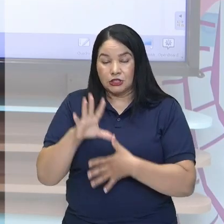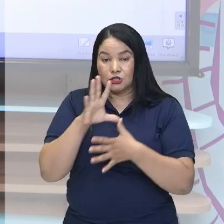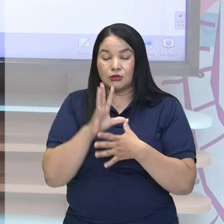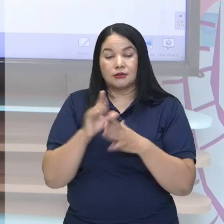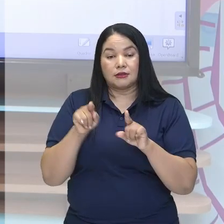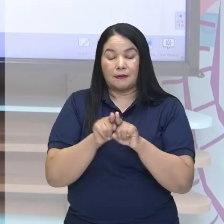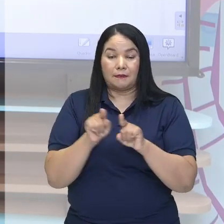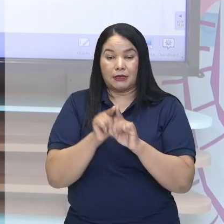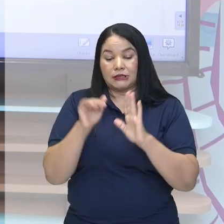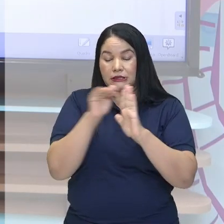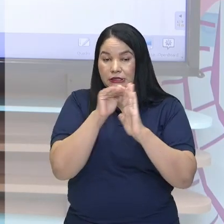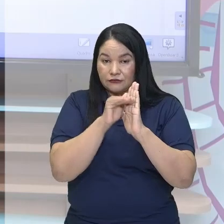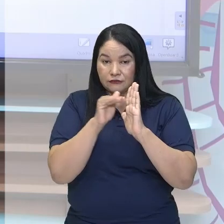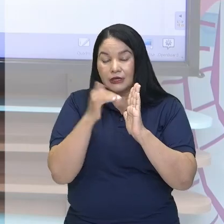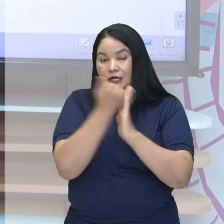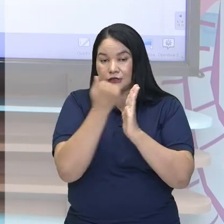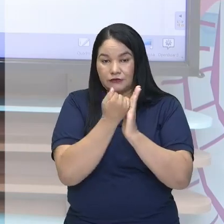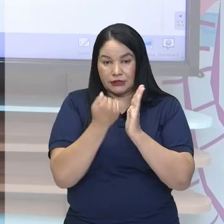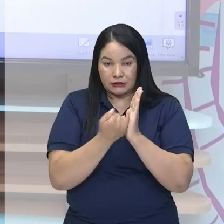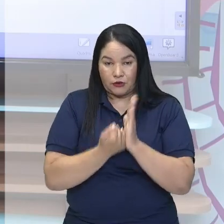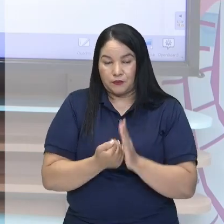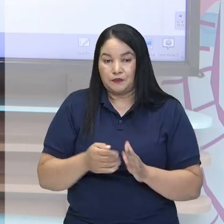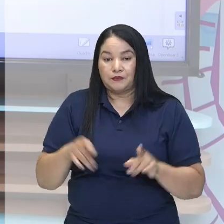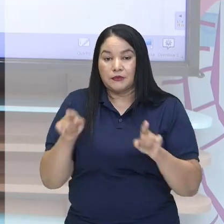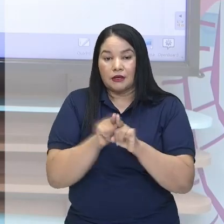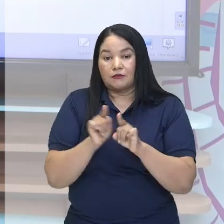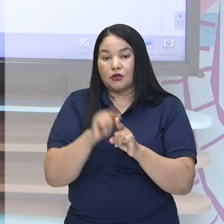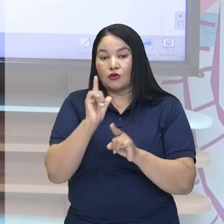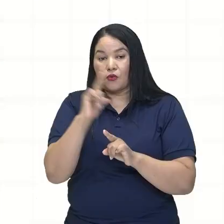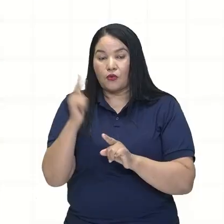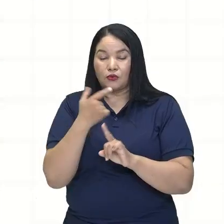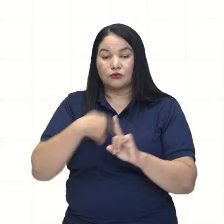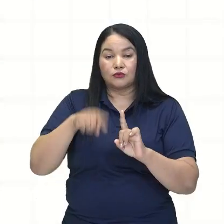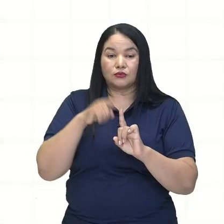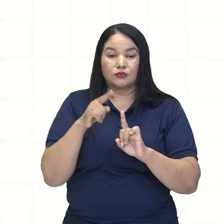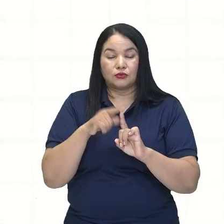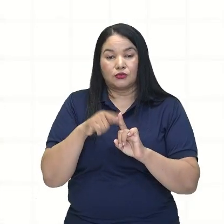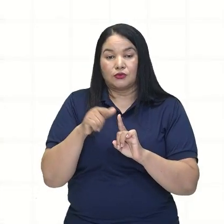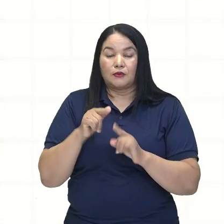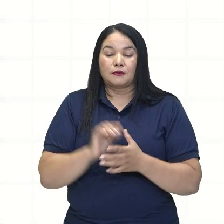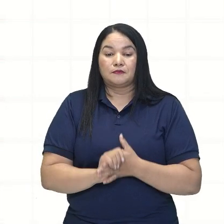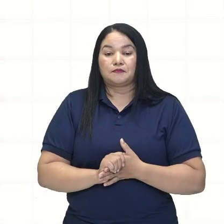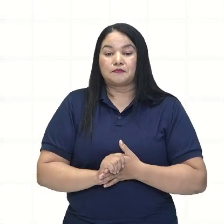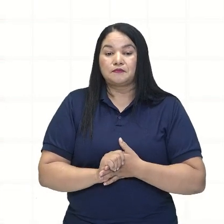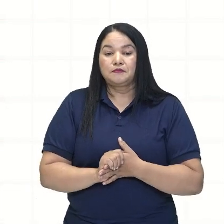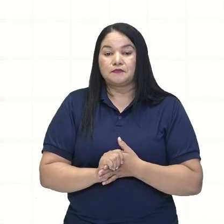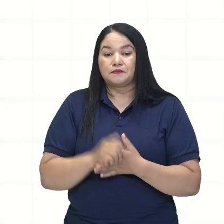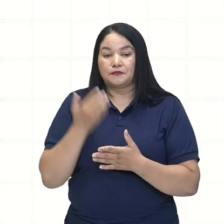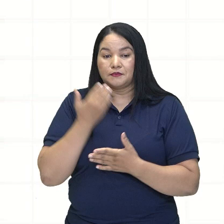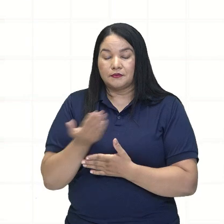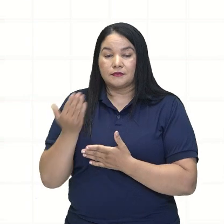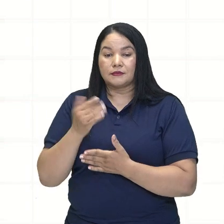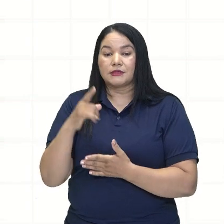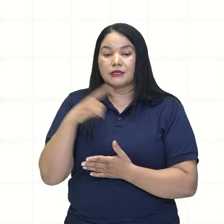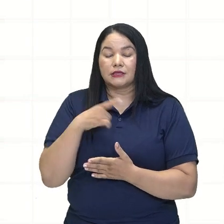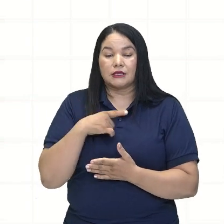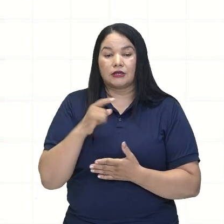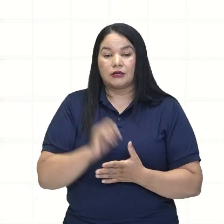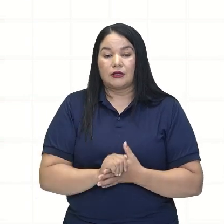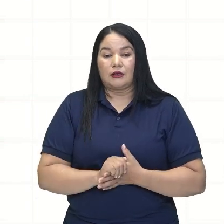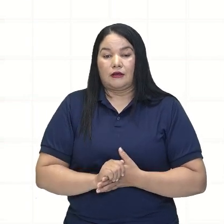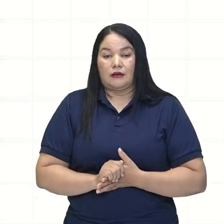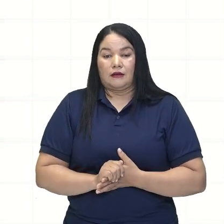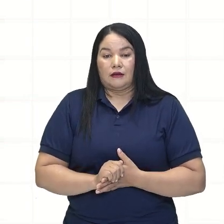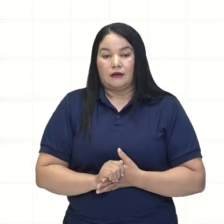classificação. E aí nós temos também outras bacias hidrográficas, que a gente vai ver aí na nossa legenda. A gente tem a bacia